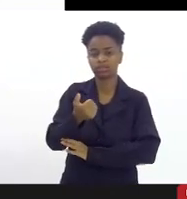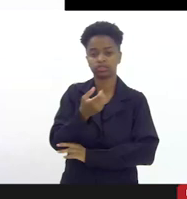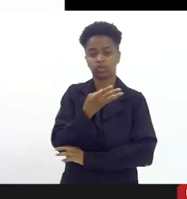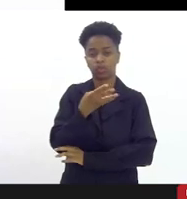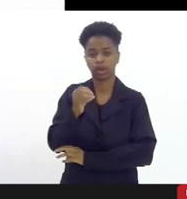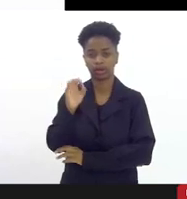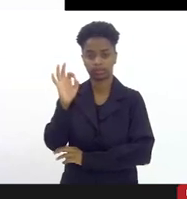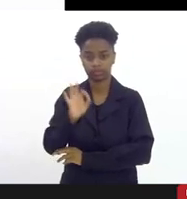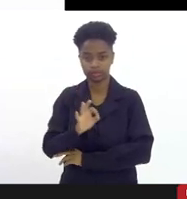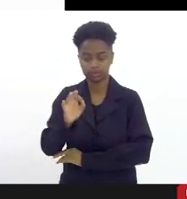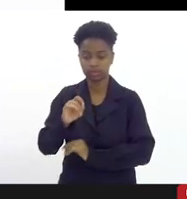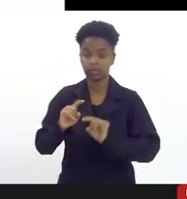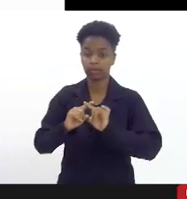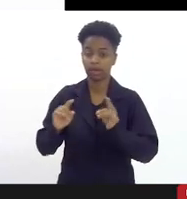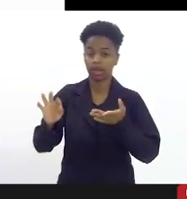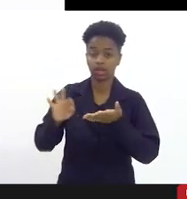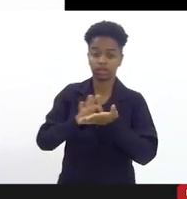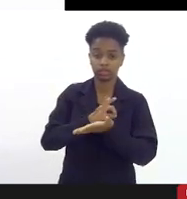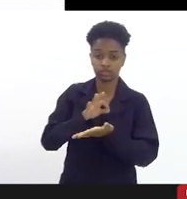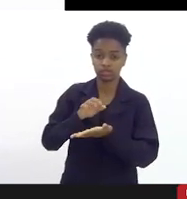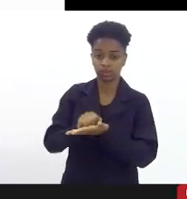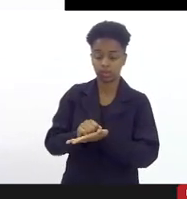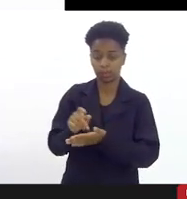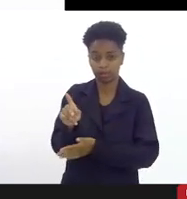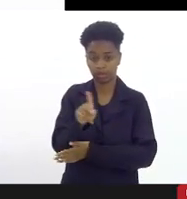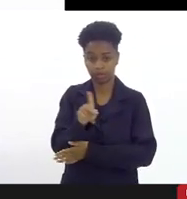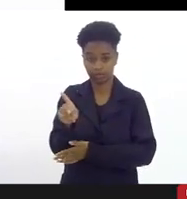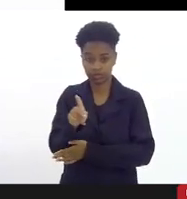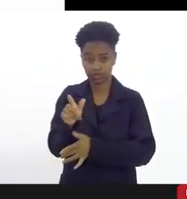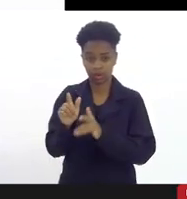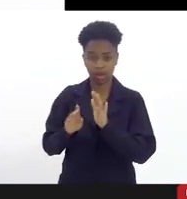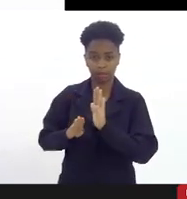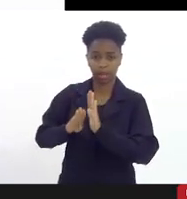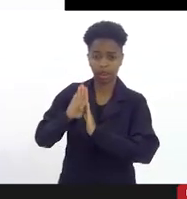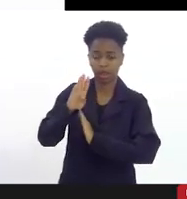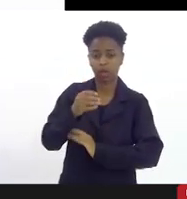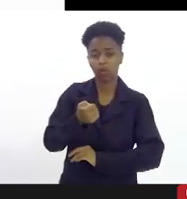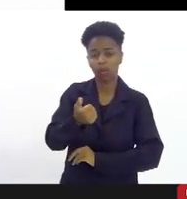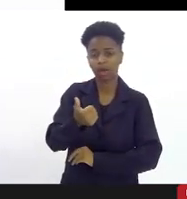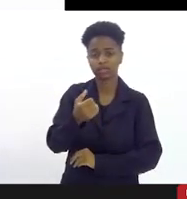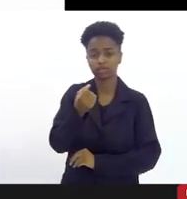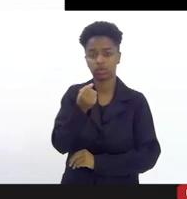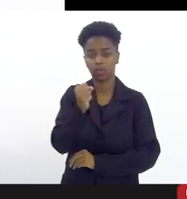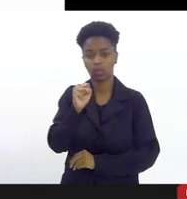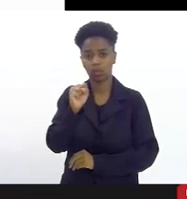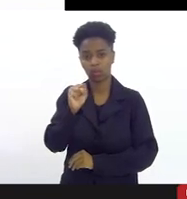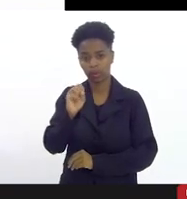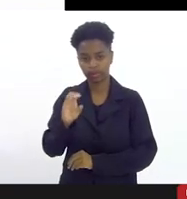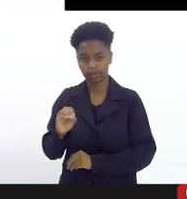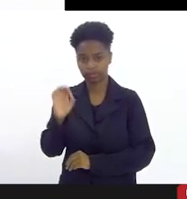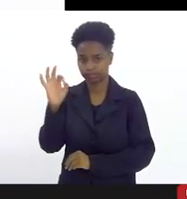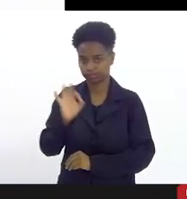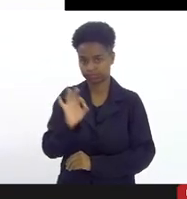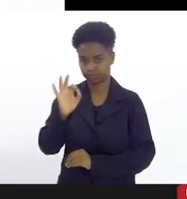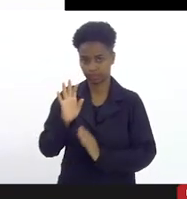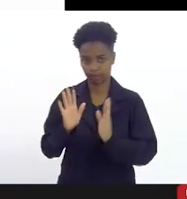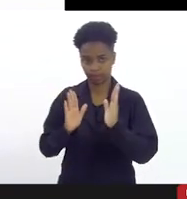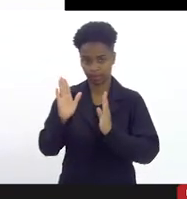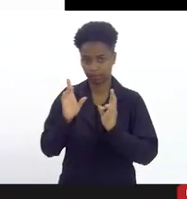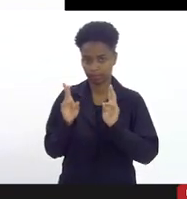e o número de matrículas por docente cresce quase 80% nesse mesmo período